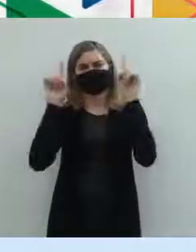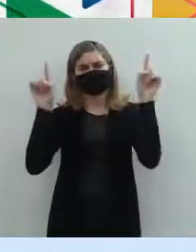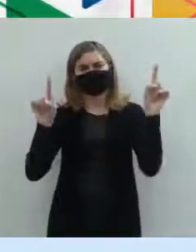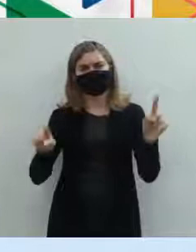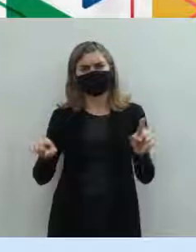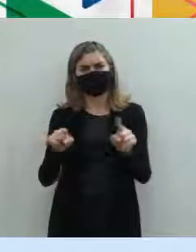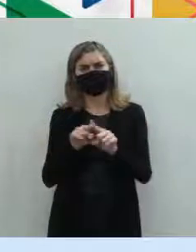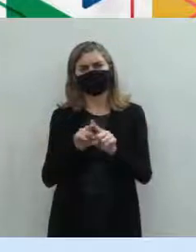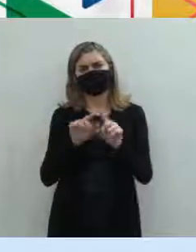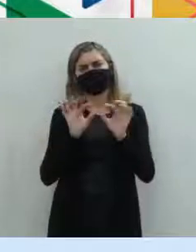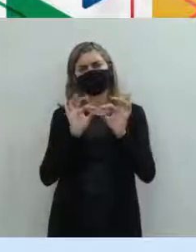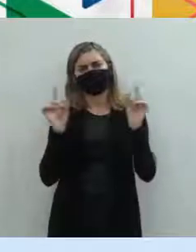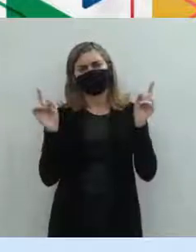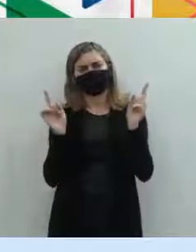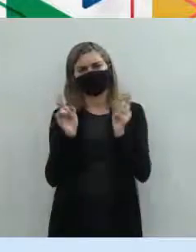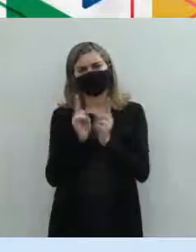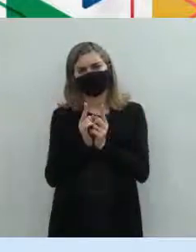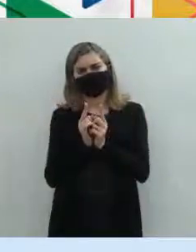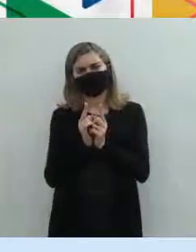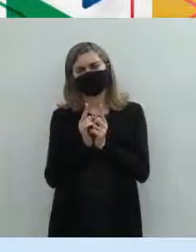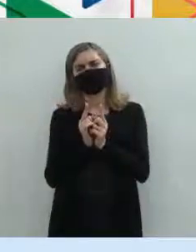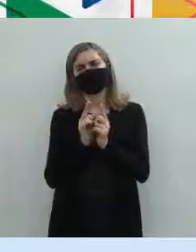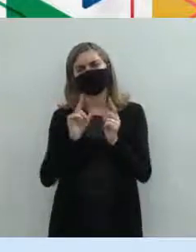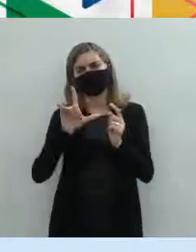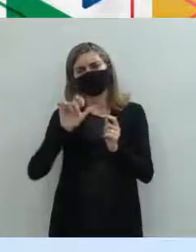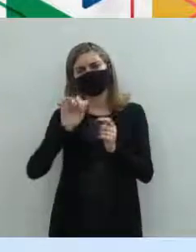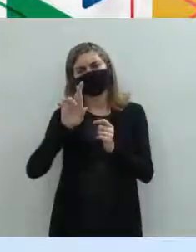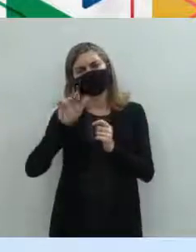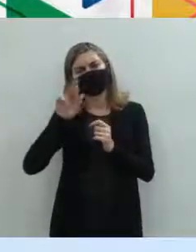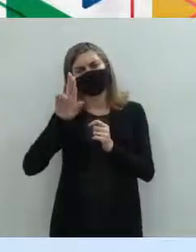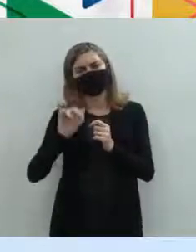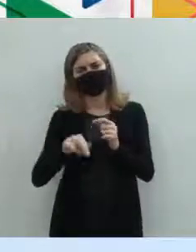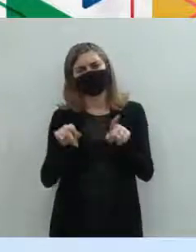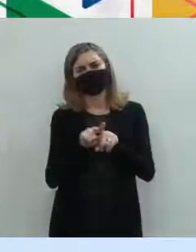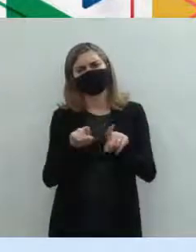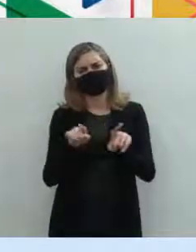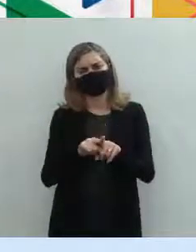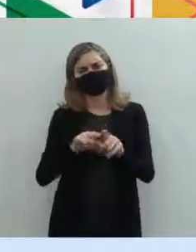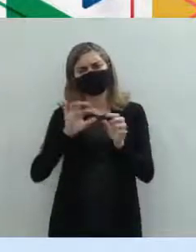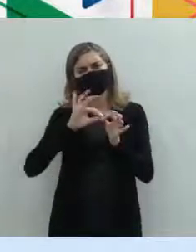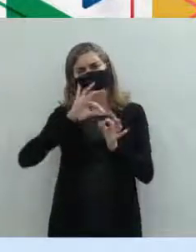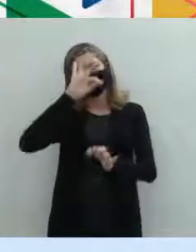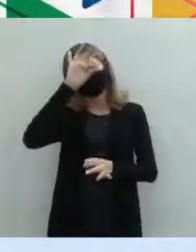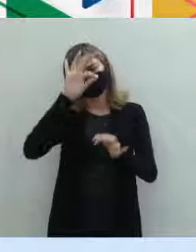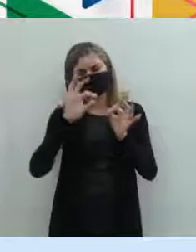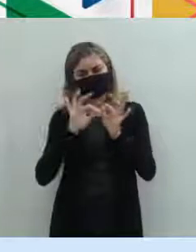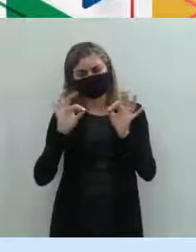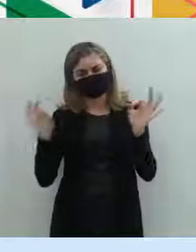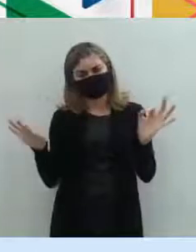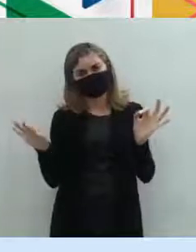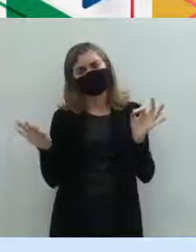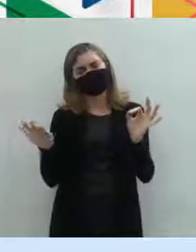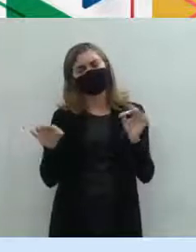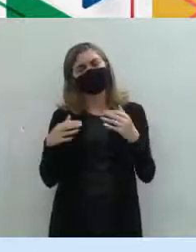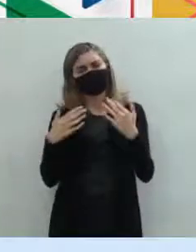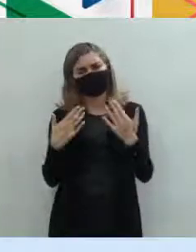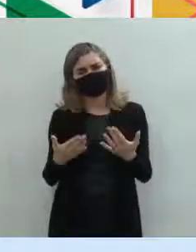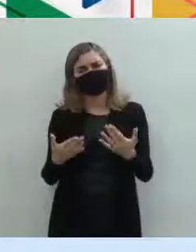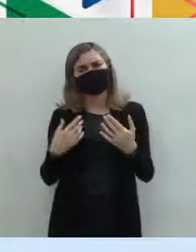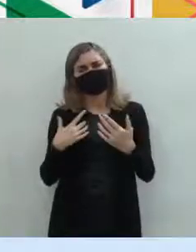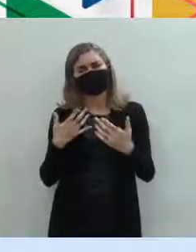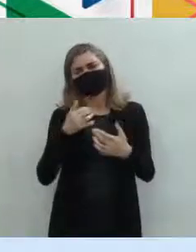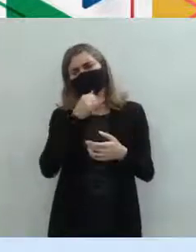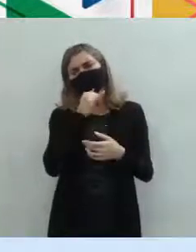essa dimensão menor do retângulo, a gente chama de largura, que também pode ser considerada altura, tá? E aí, eu queria